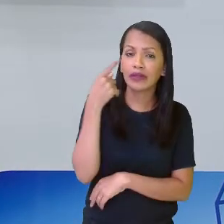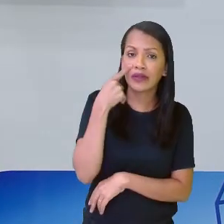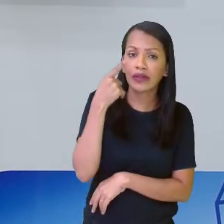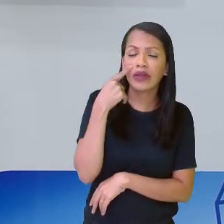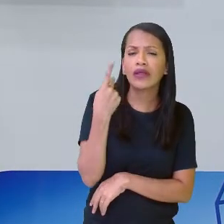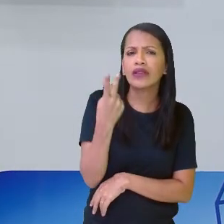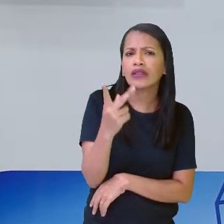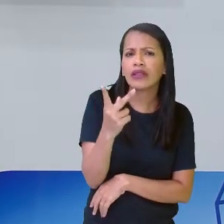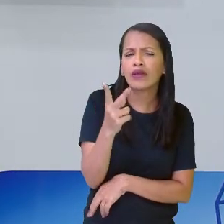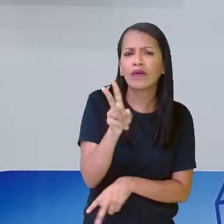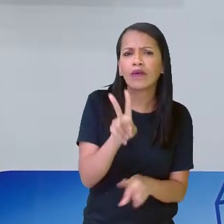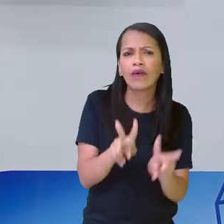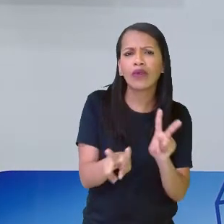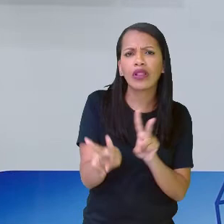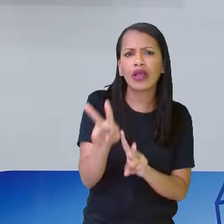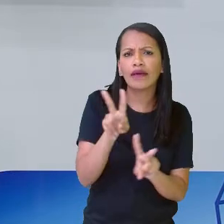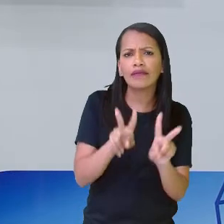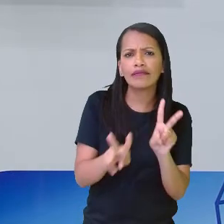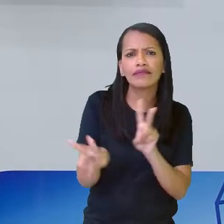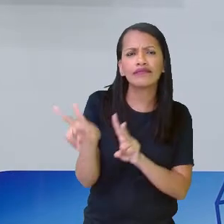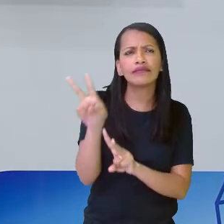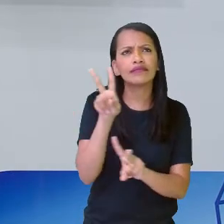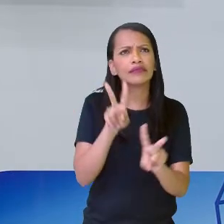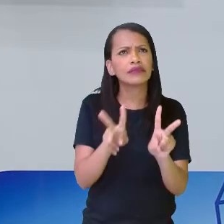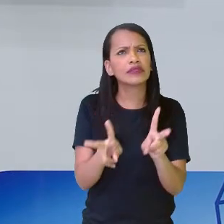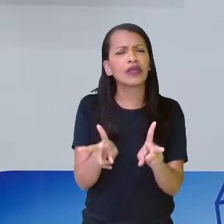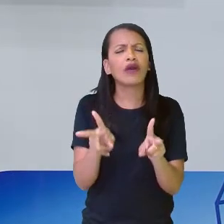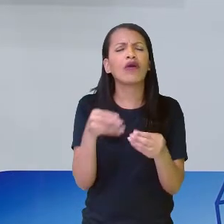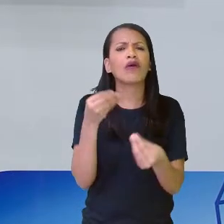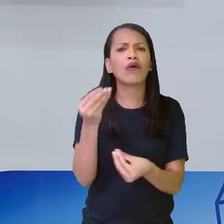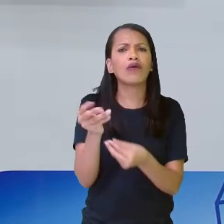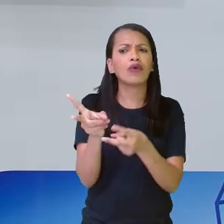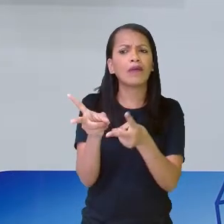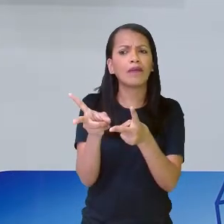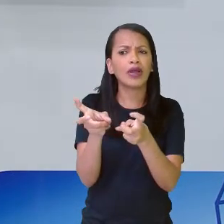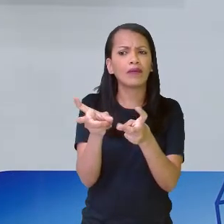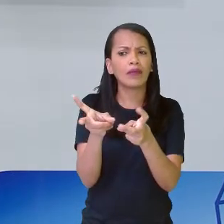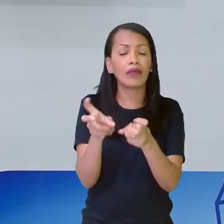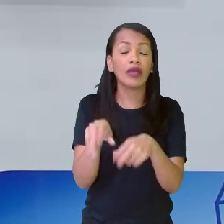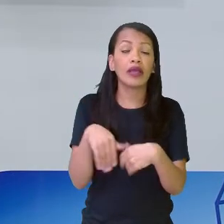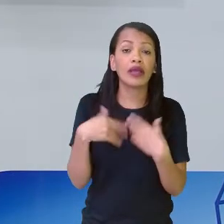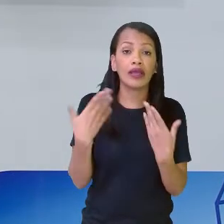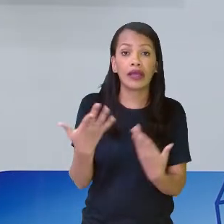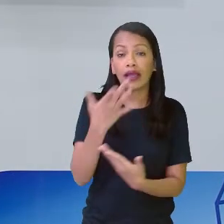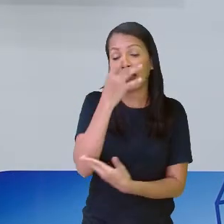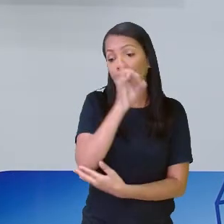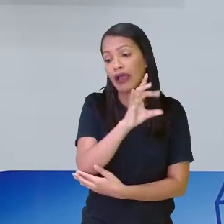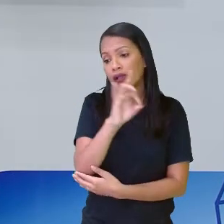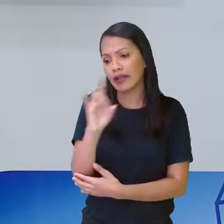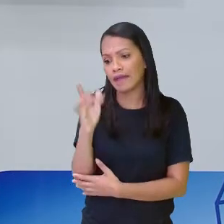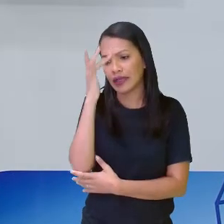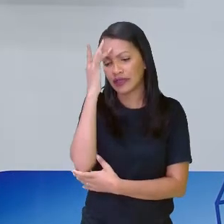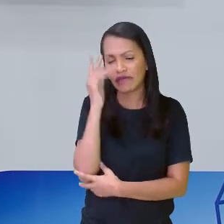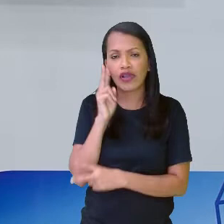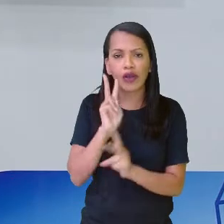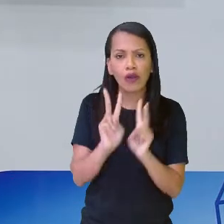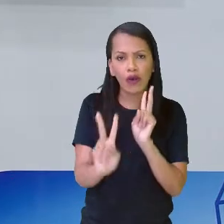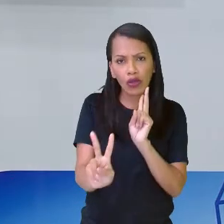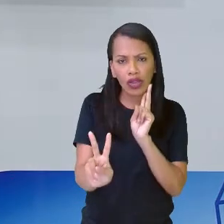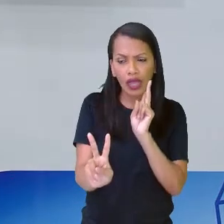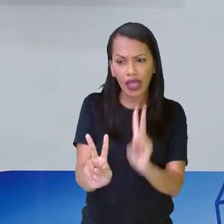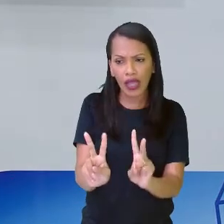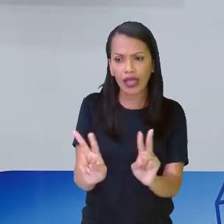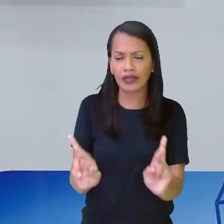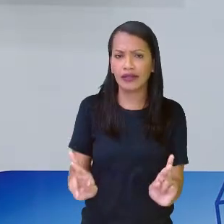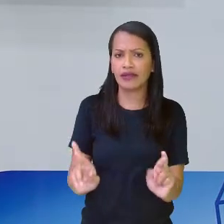seu olhar. Como assim um olhar? Cada pessoa vai olhar de uma forma diferente. Então imagina que eu estou